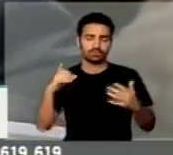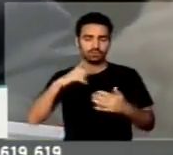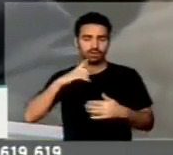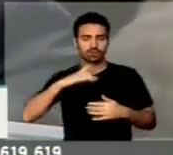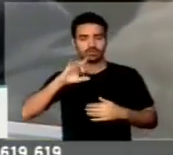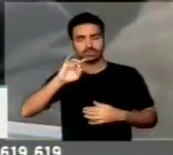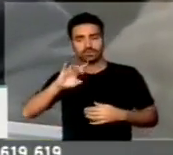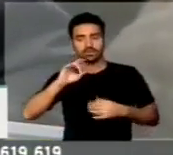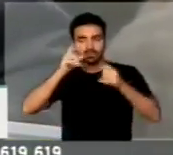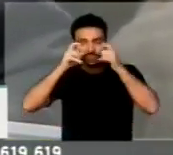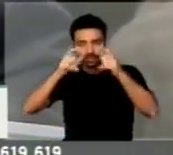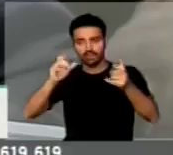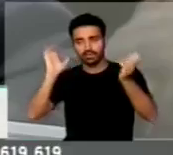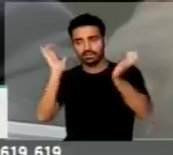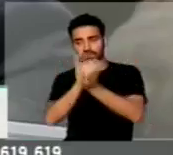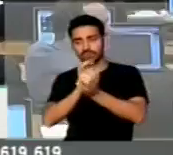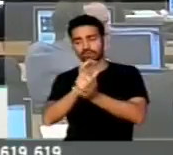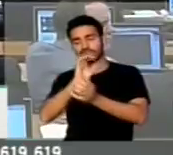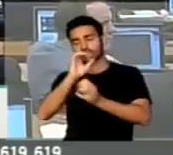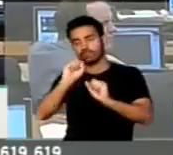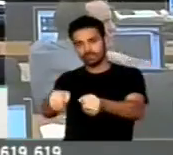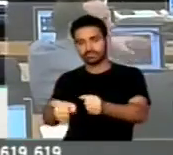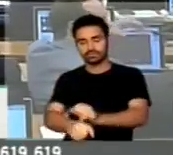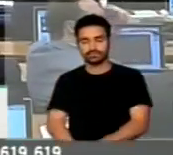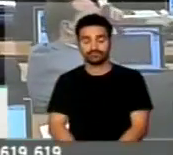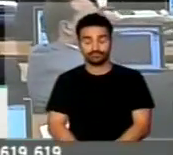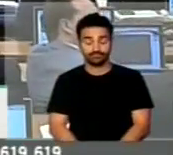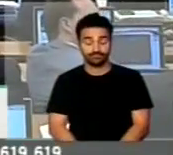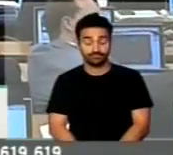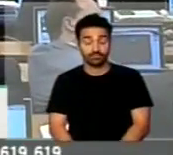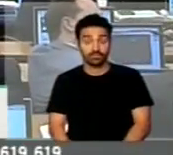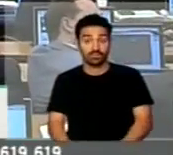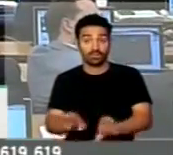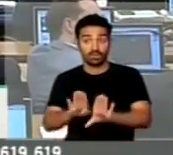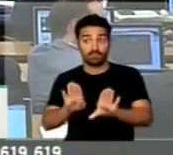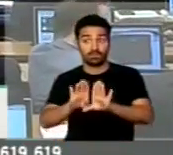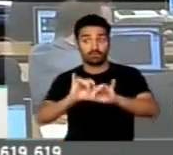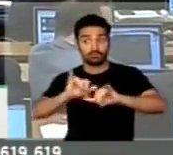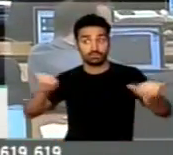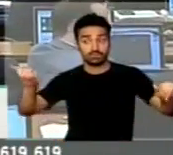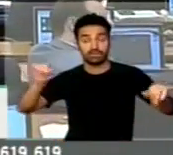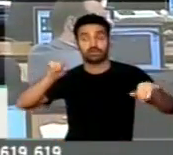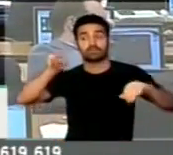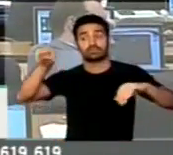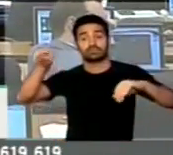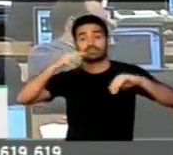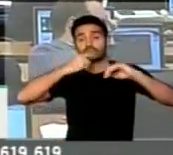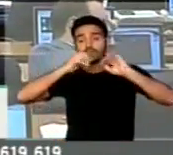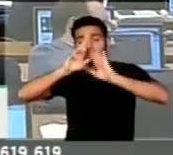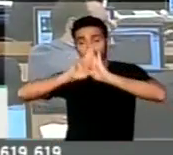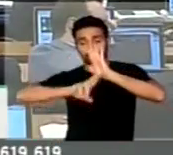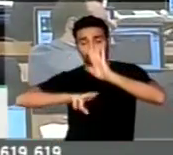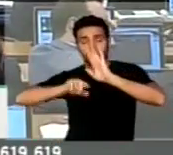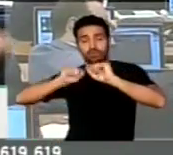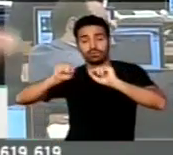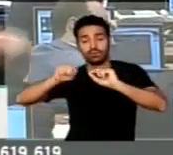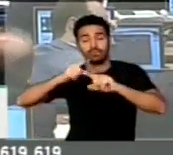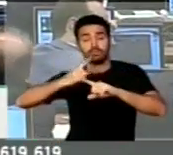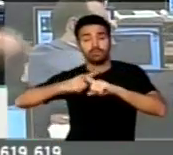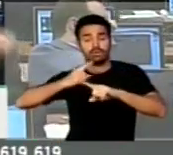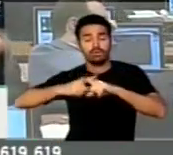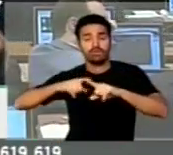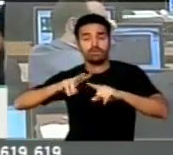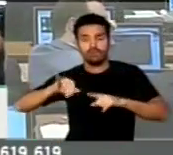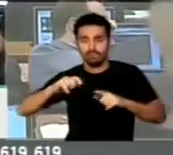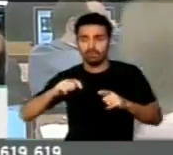apenas o interesse da defesa. E chamo a atenção do relator para este fato, porque ele vai ter que